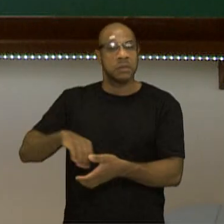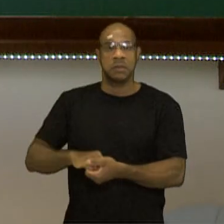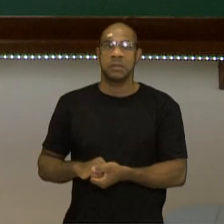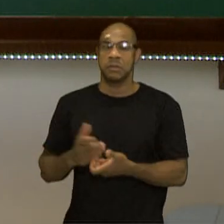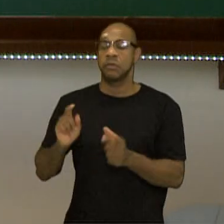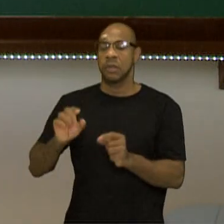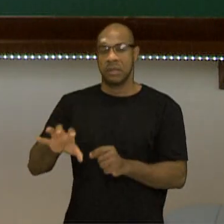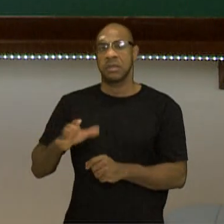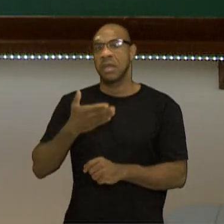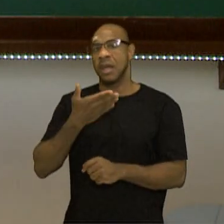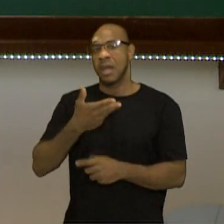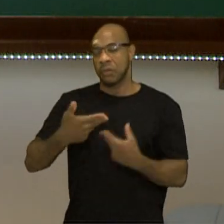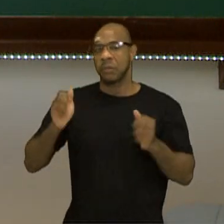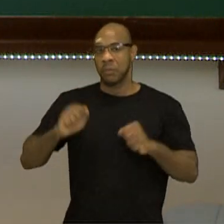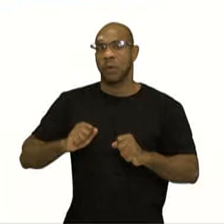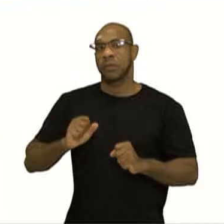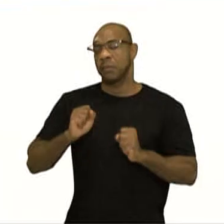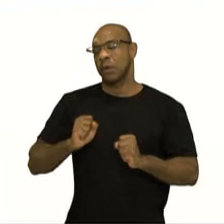podem melhorar.